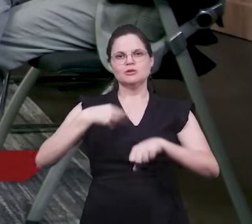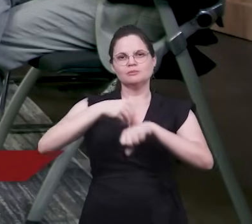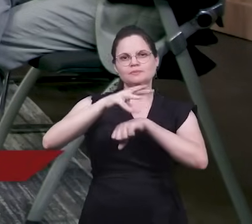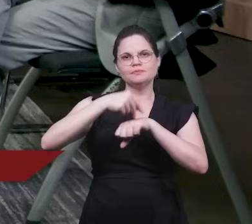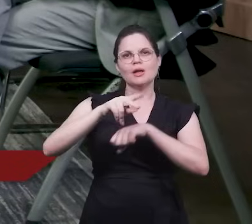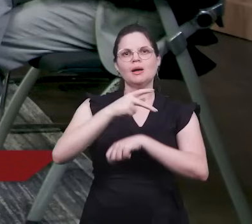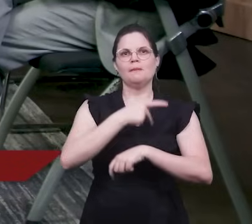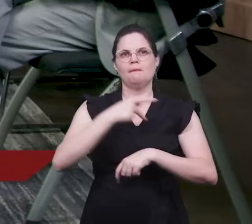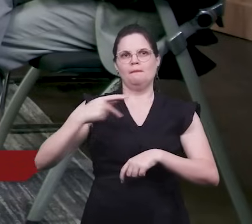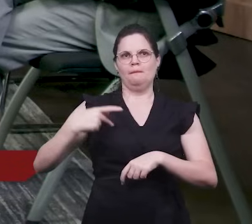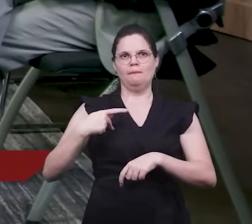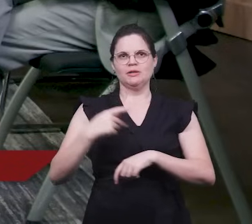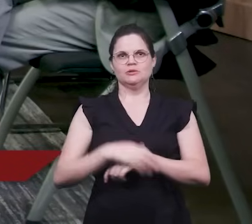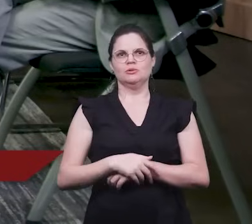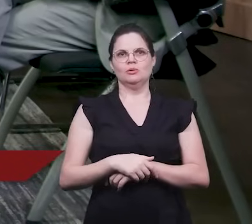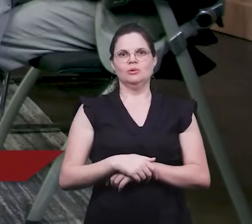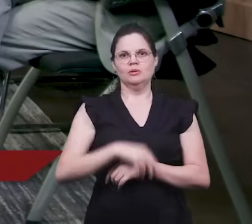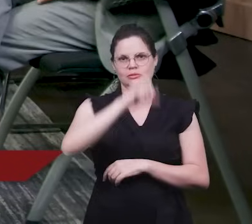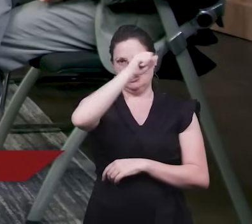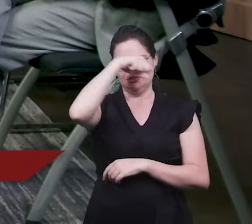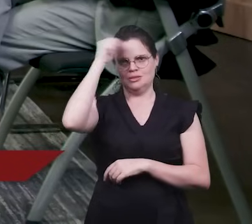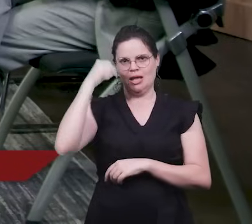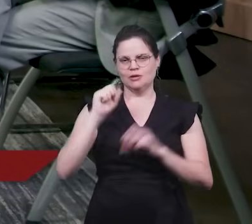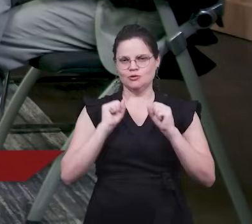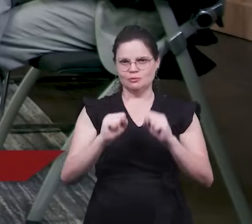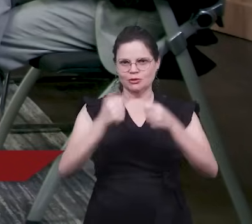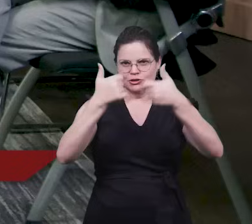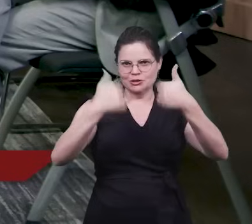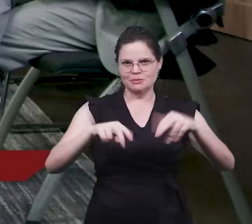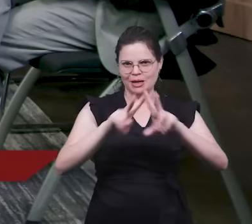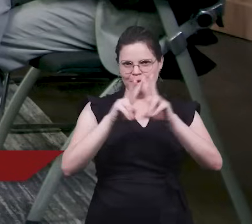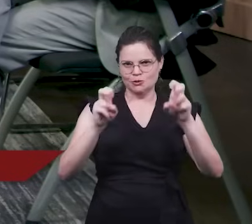está nos assistindo, eu pediria para você falar um pouco sobre a fé.